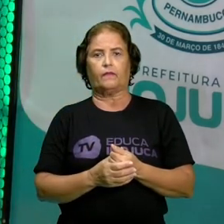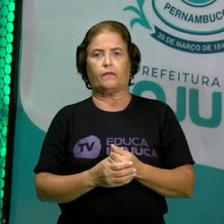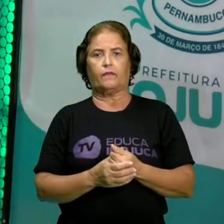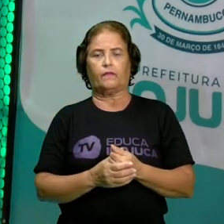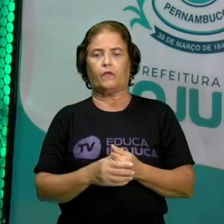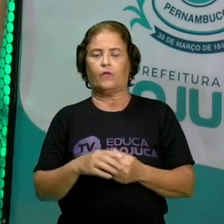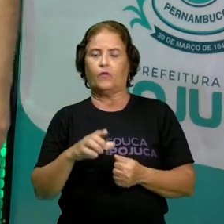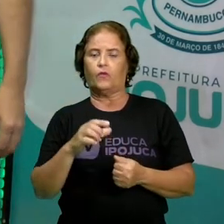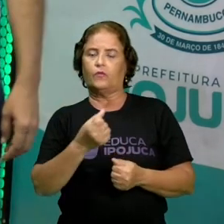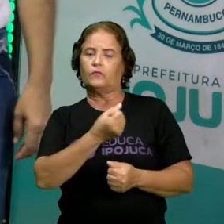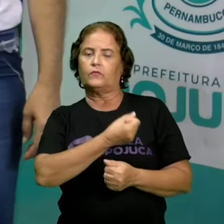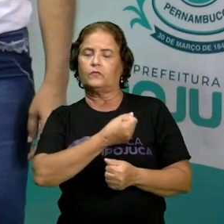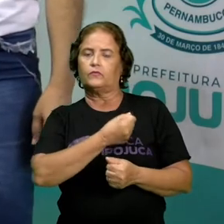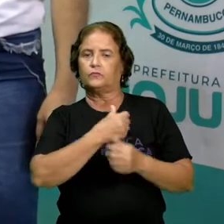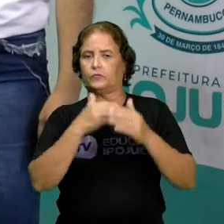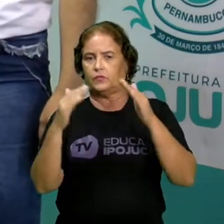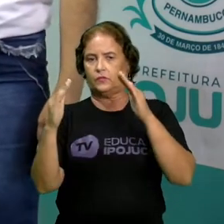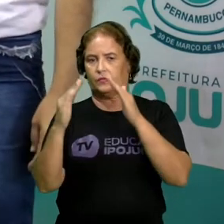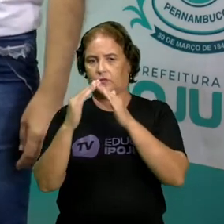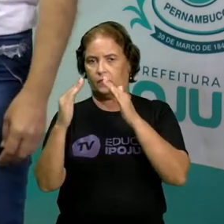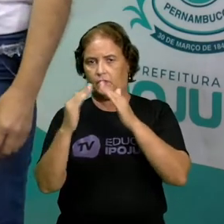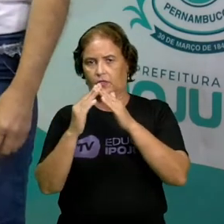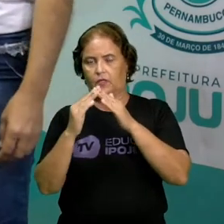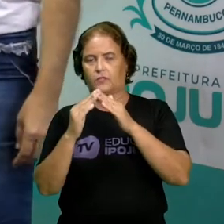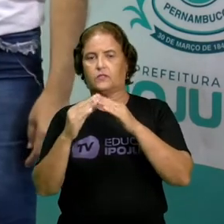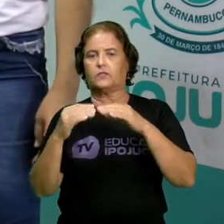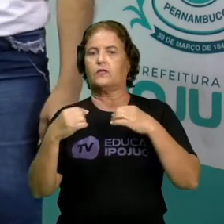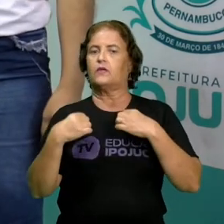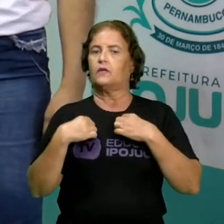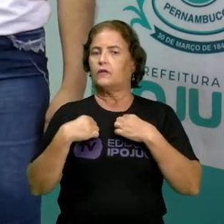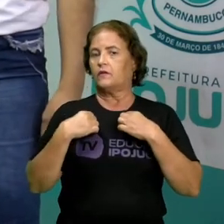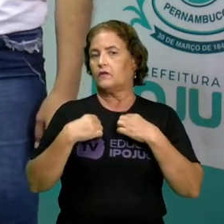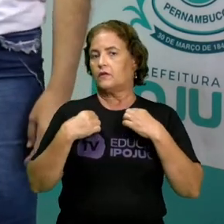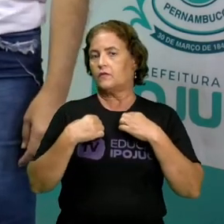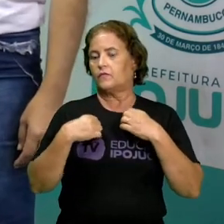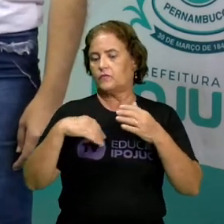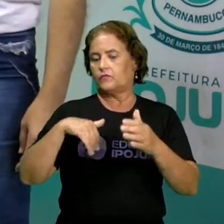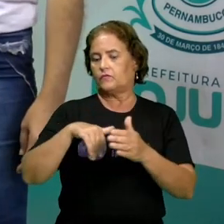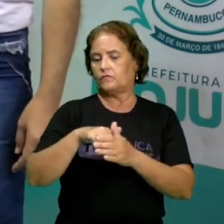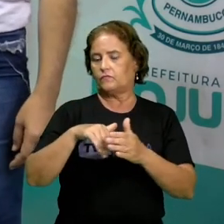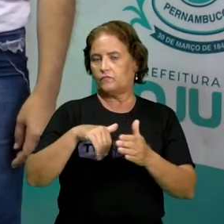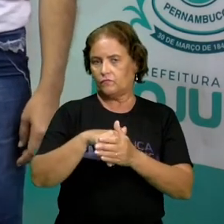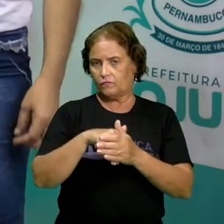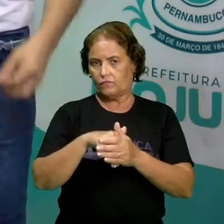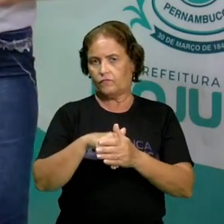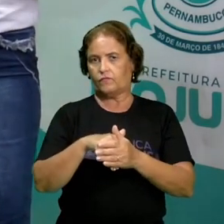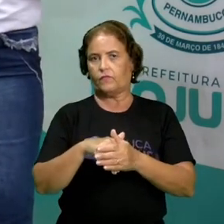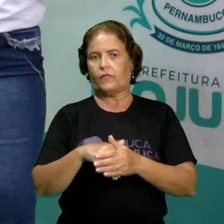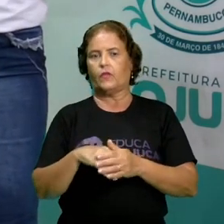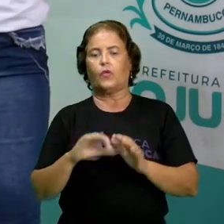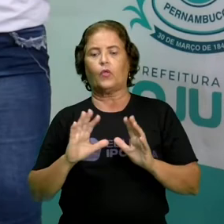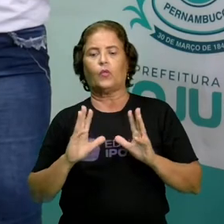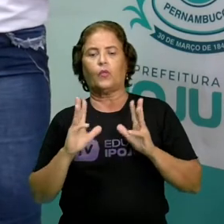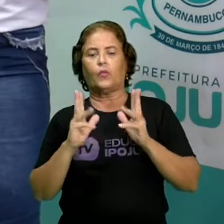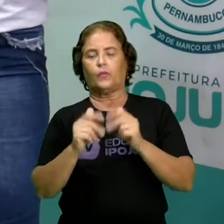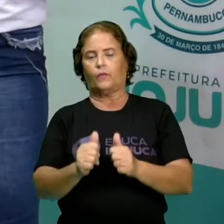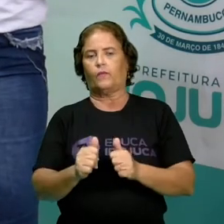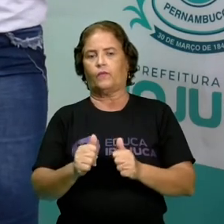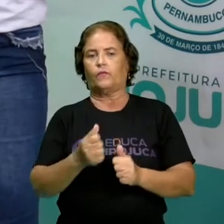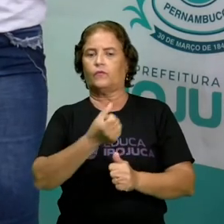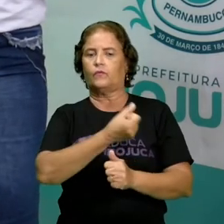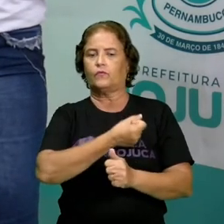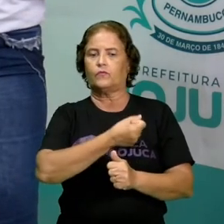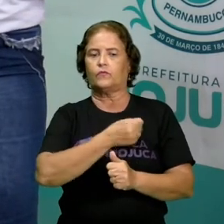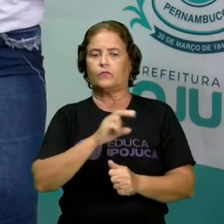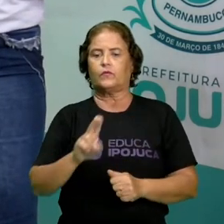Em números de casas também, e em camisa de jogador. Todos esses números, eles são usados no nosso